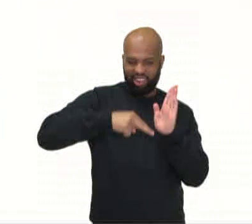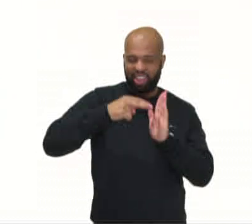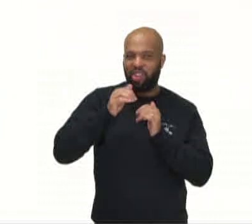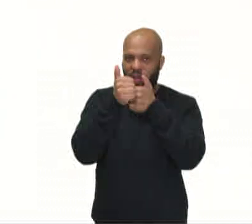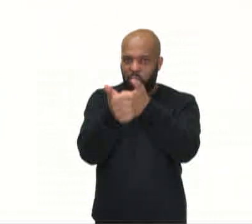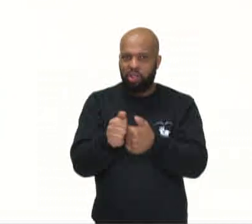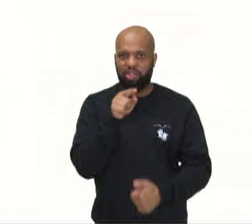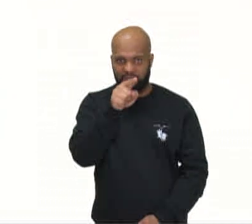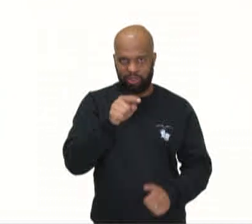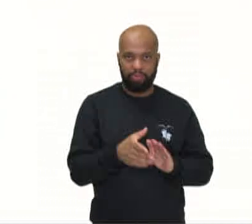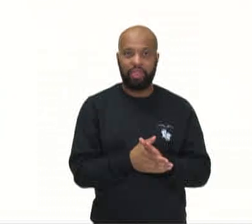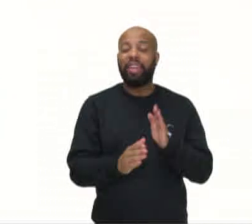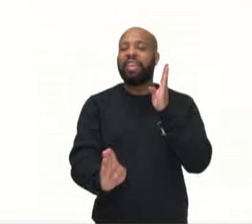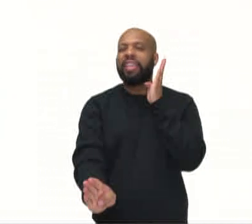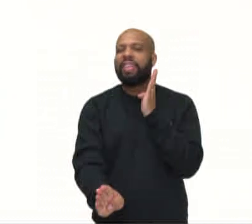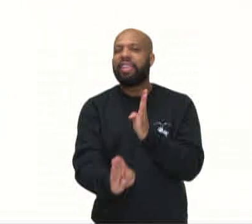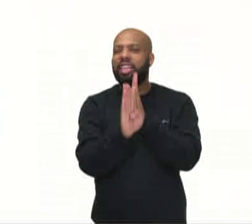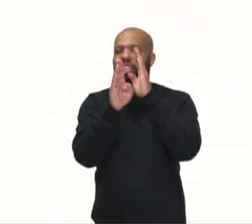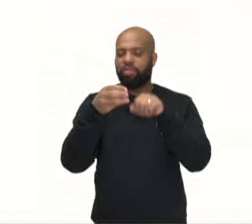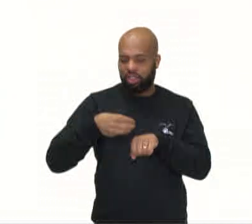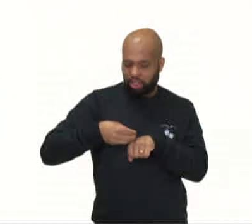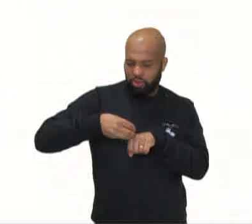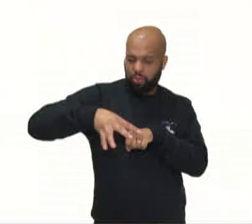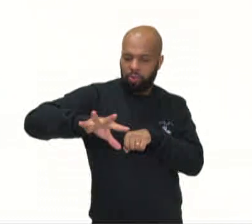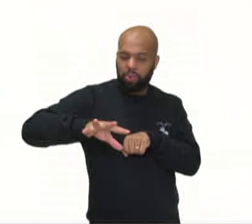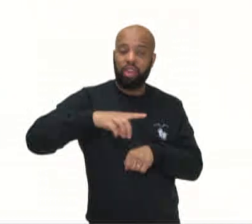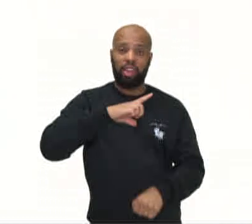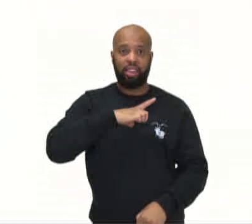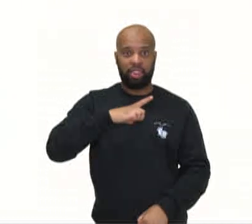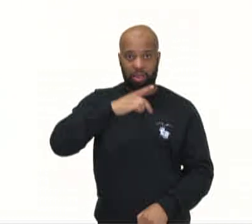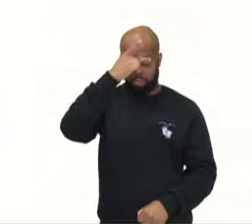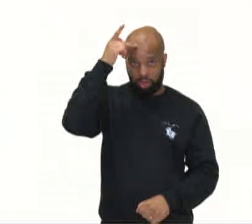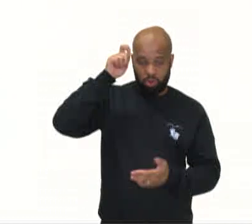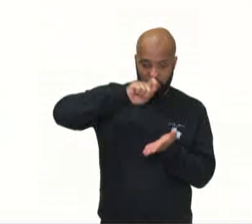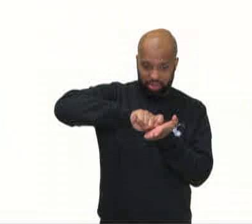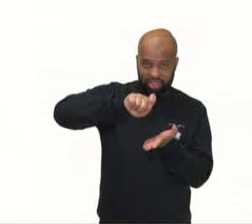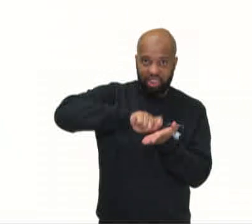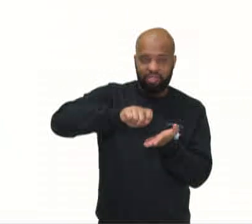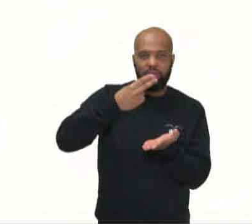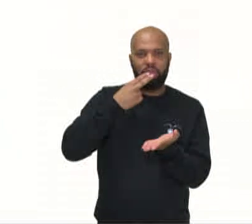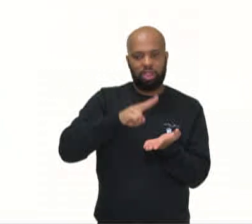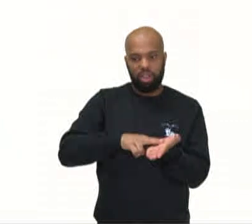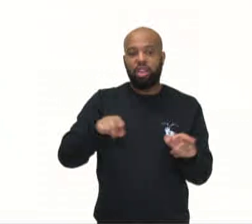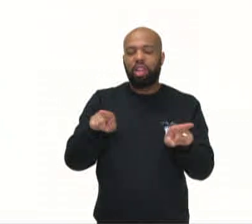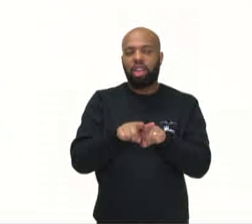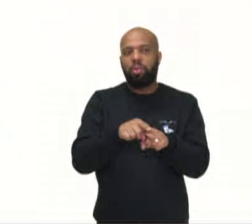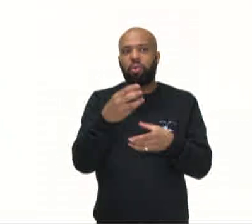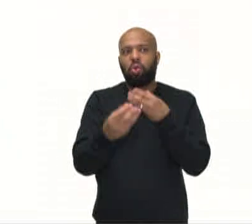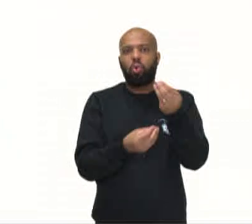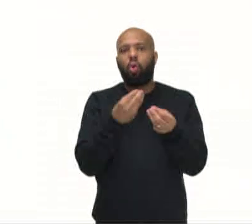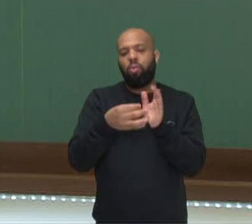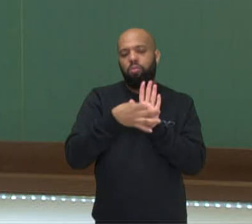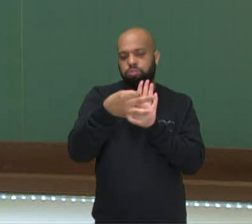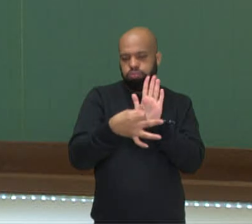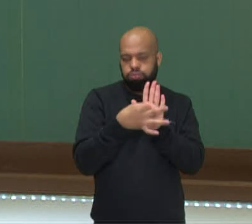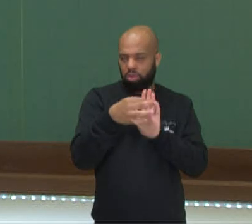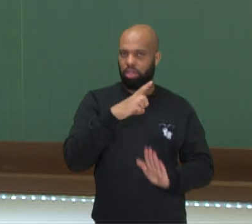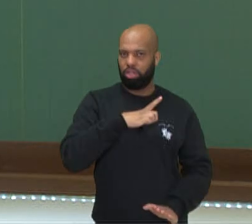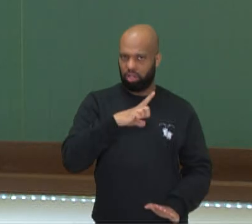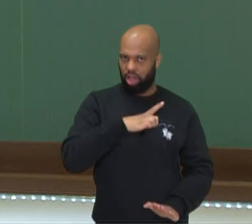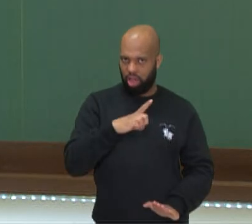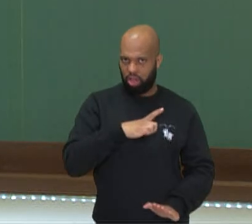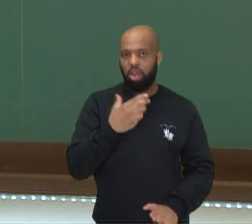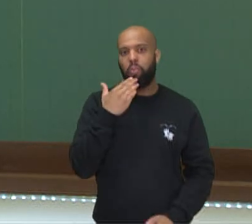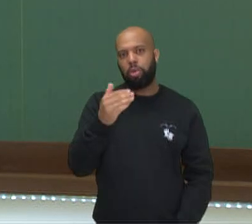Identifique a sugestão apresentada pelo autor da carta e como ele argumenta a